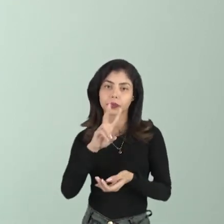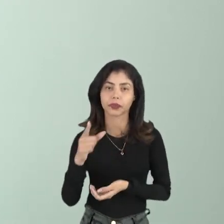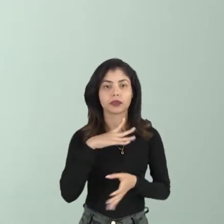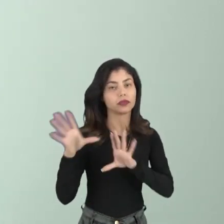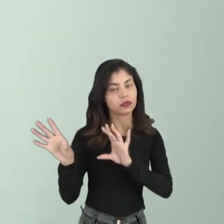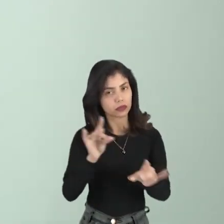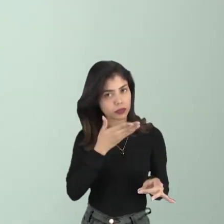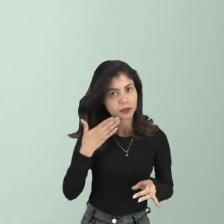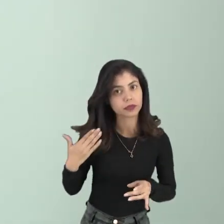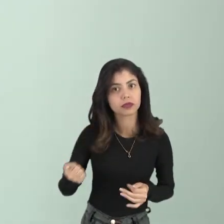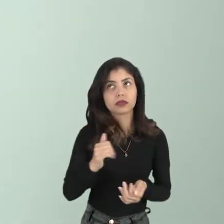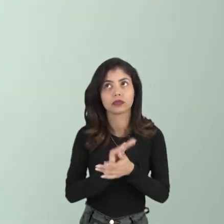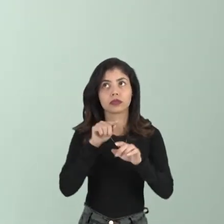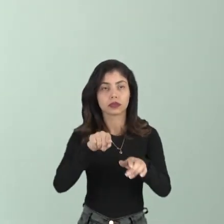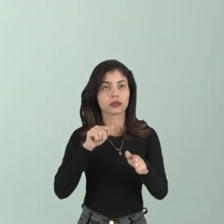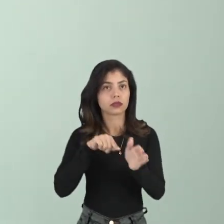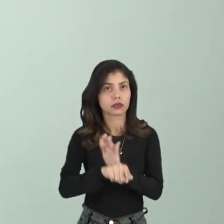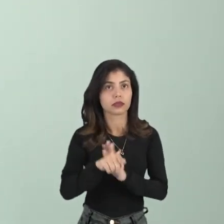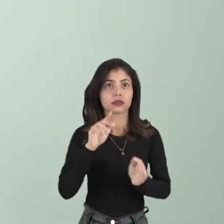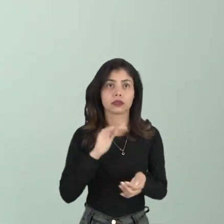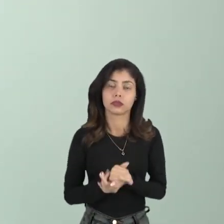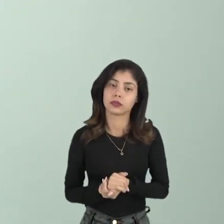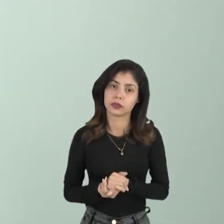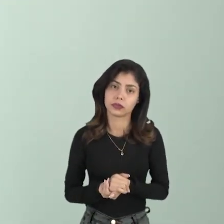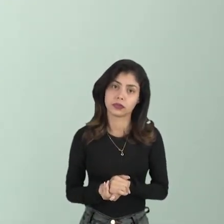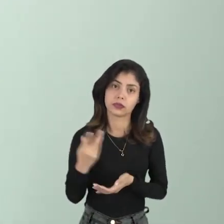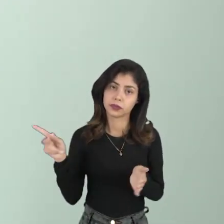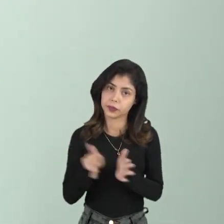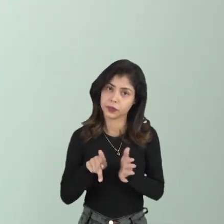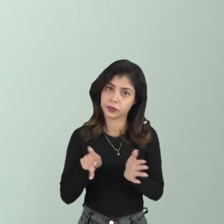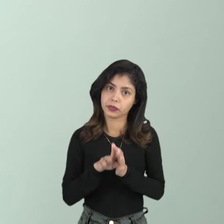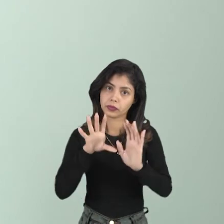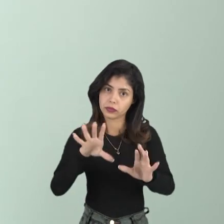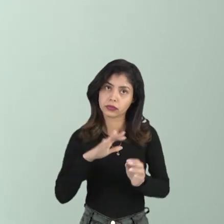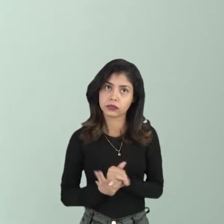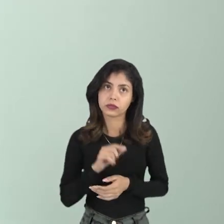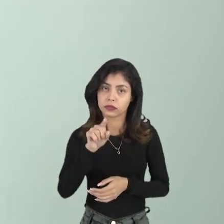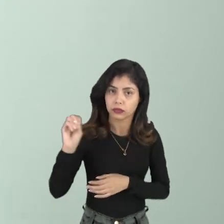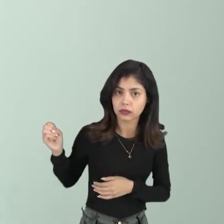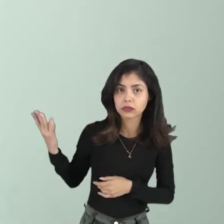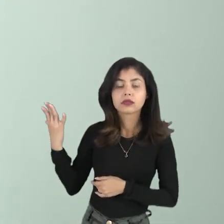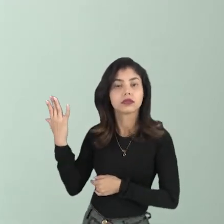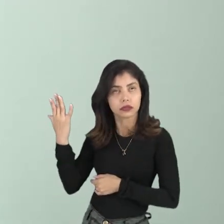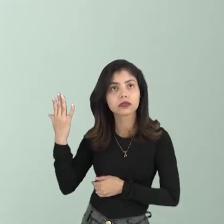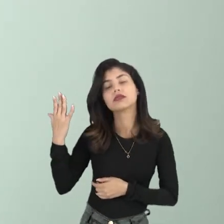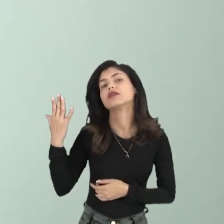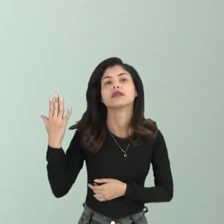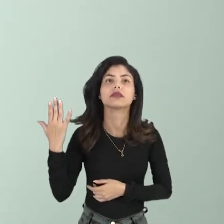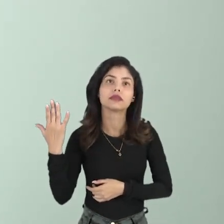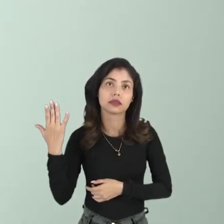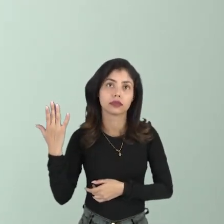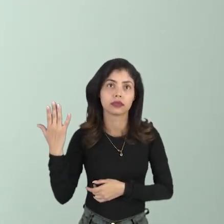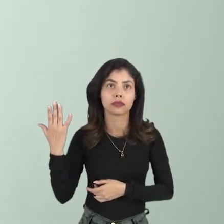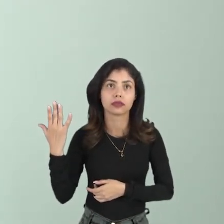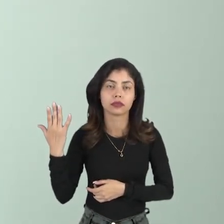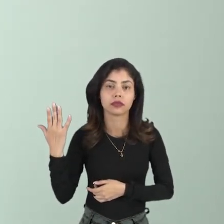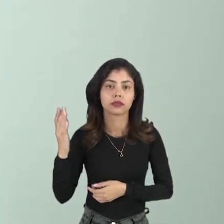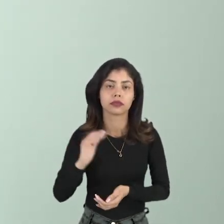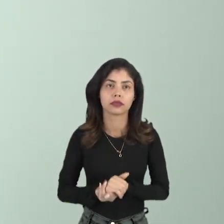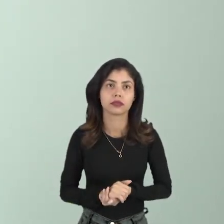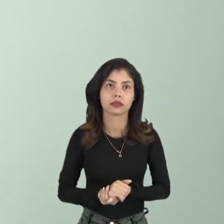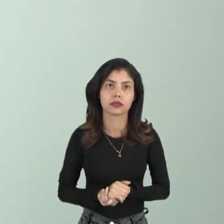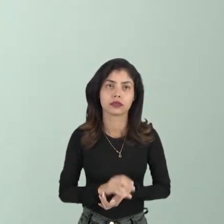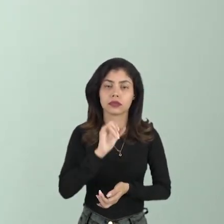vai ser tratada nesta questão em específico, que neste caso é a